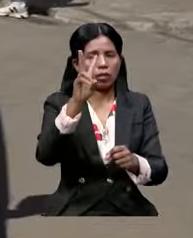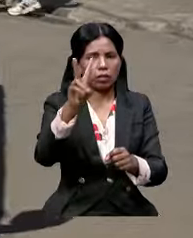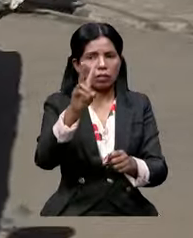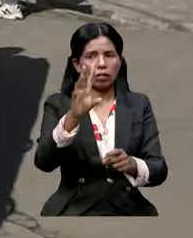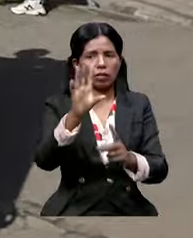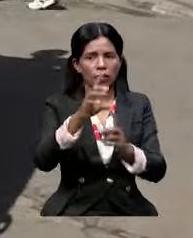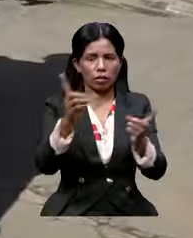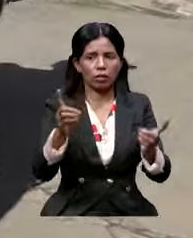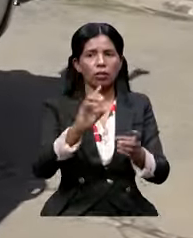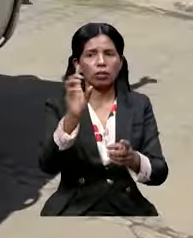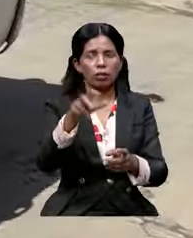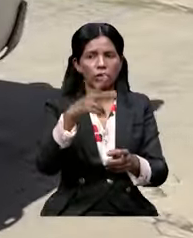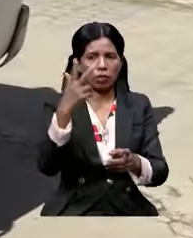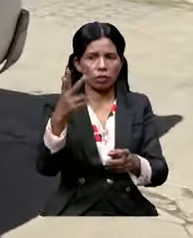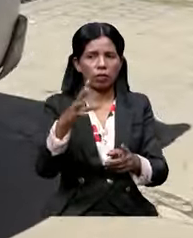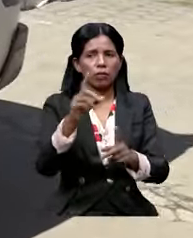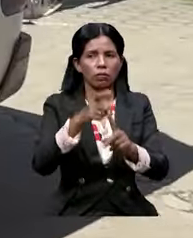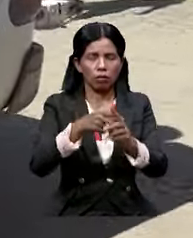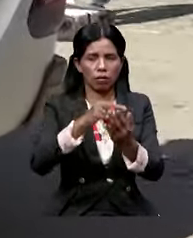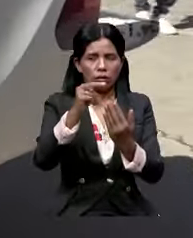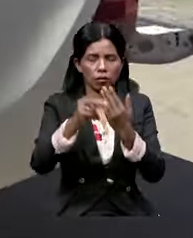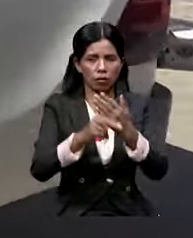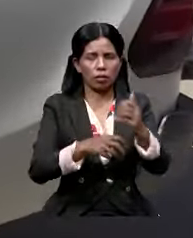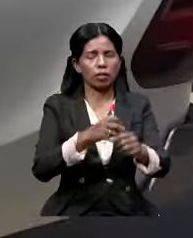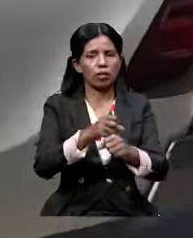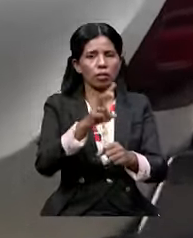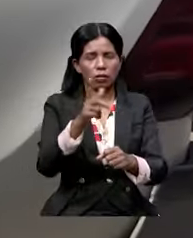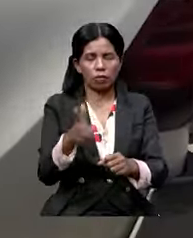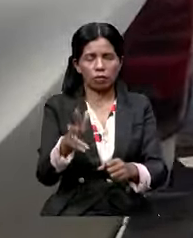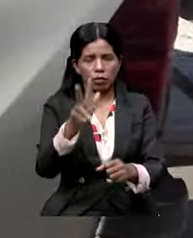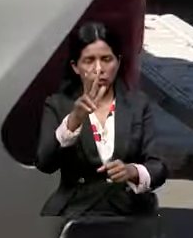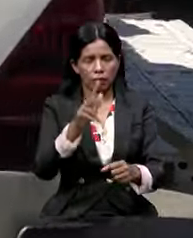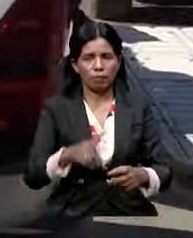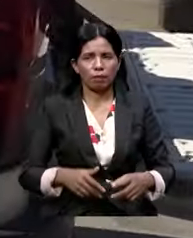resintolu fulan November tinang riu lorong resintolu. Mateus Romario, Agustino da Costa, GMN.